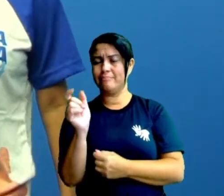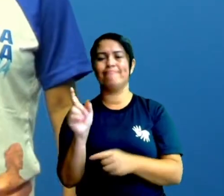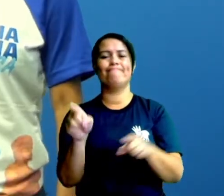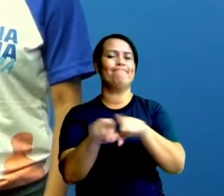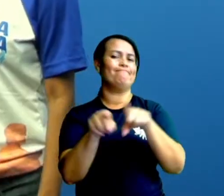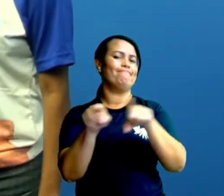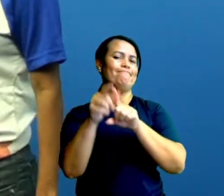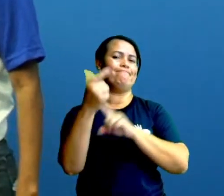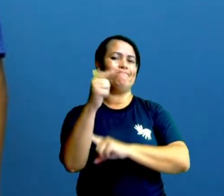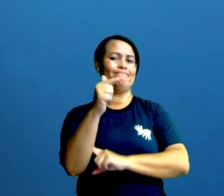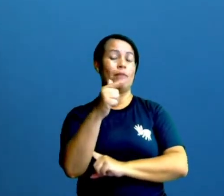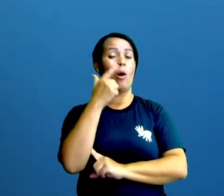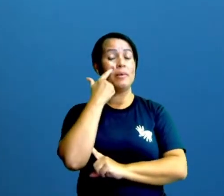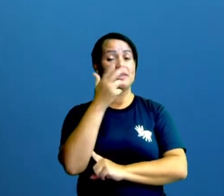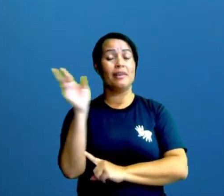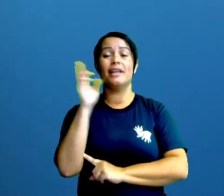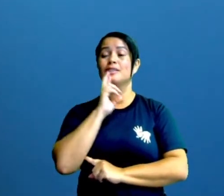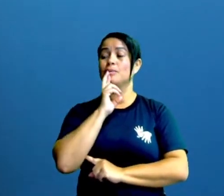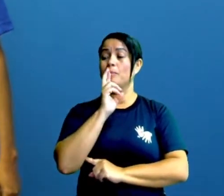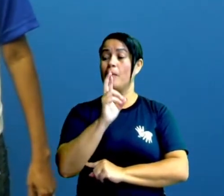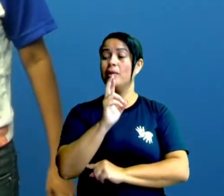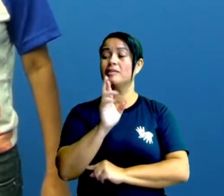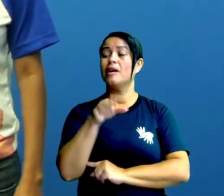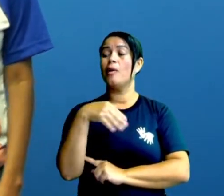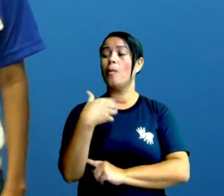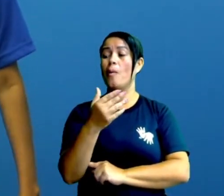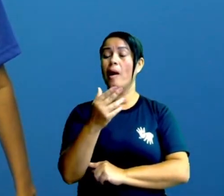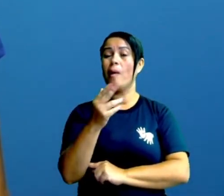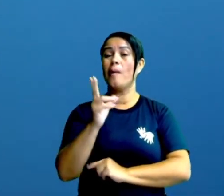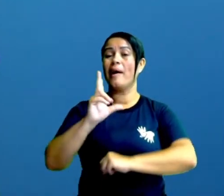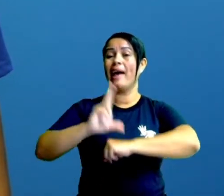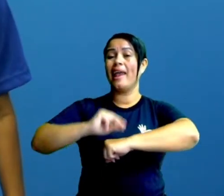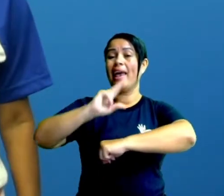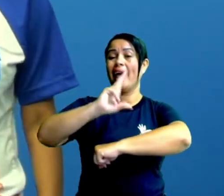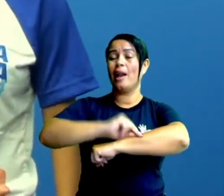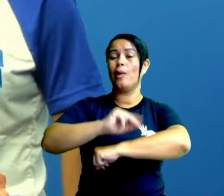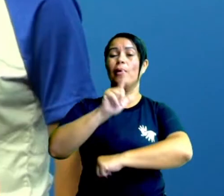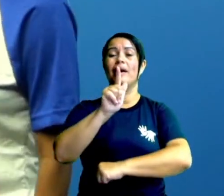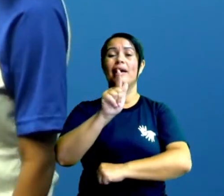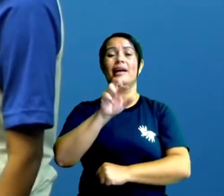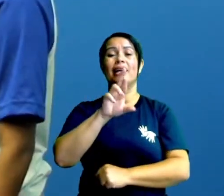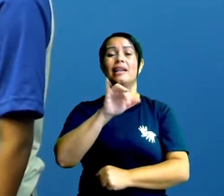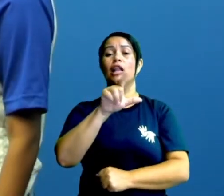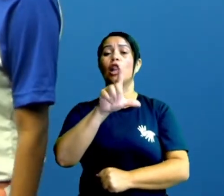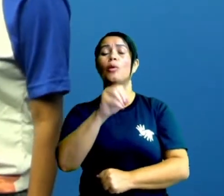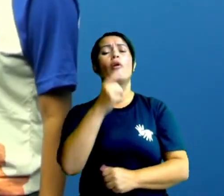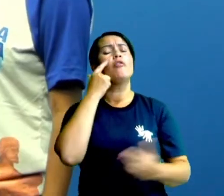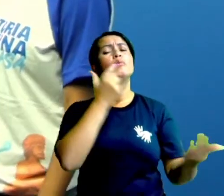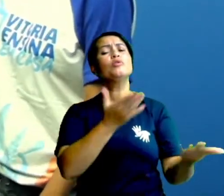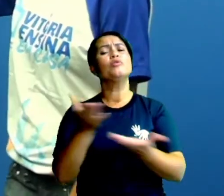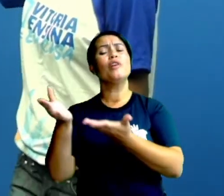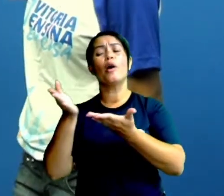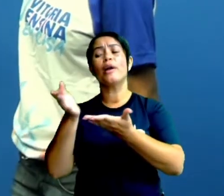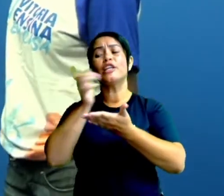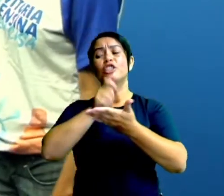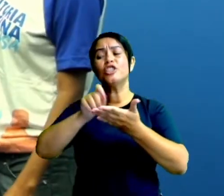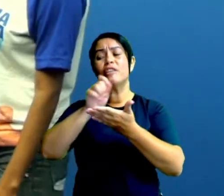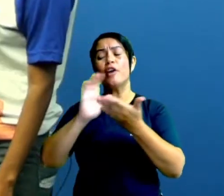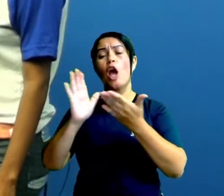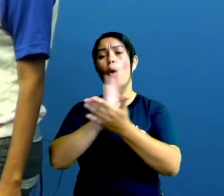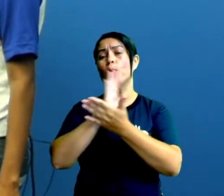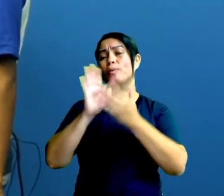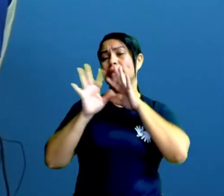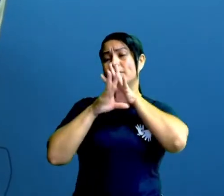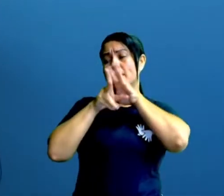também não né então Ó a resposta que seria grilo vamos escrever o